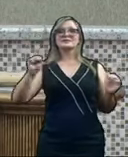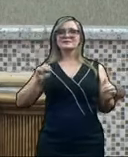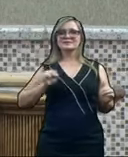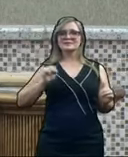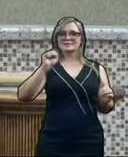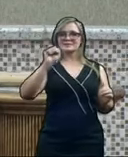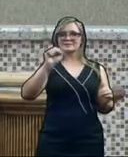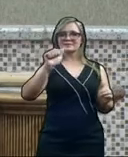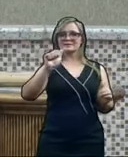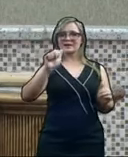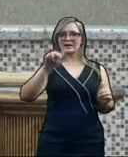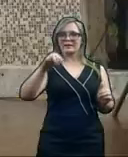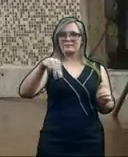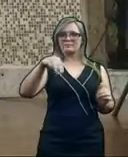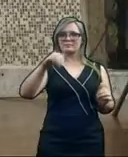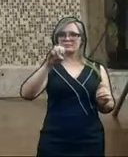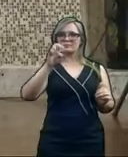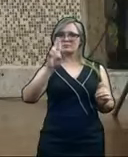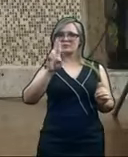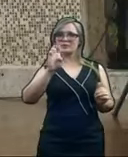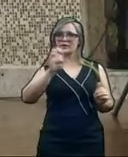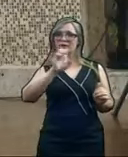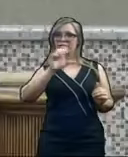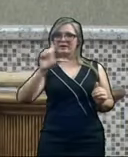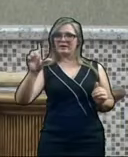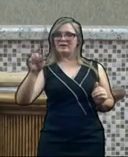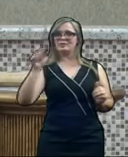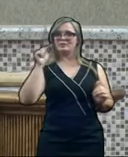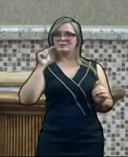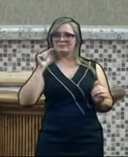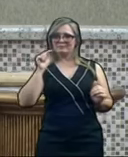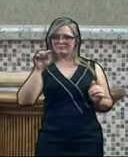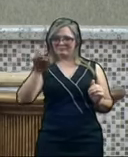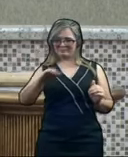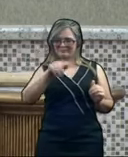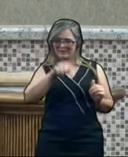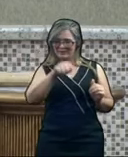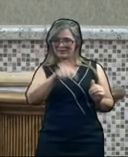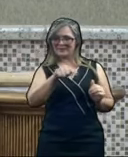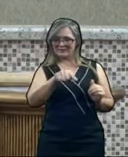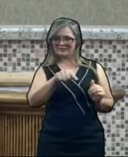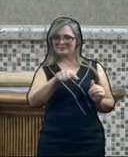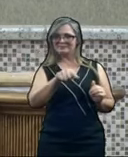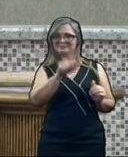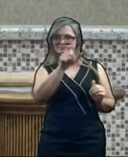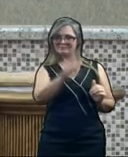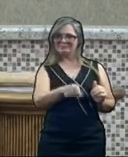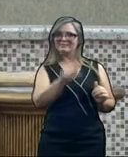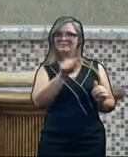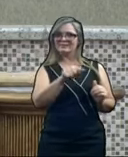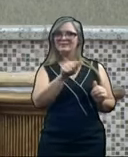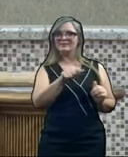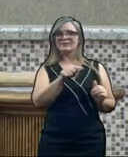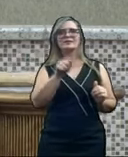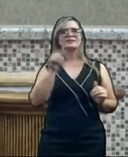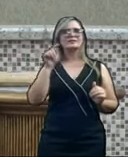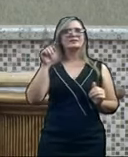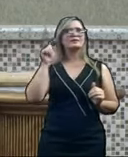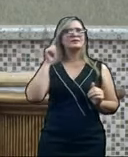aí ele falou não é Deus que tá falando contigo quando tu vier a voz de chamar responde aí você vem aqui tá